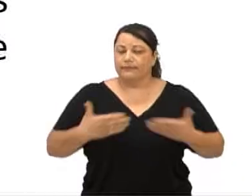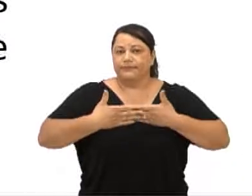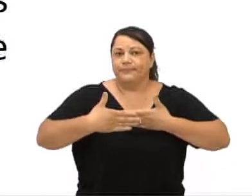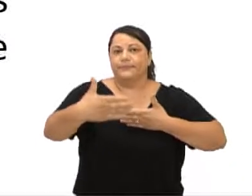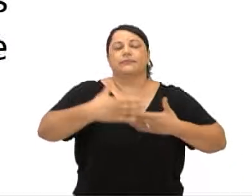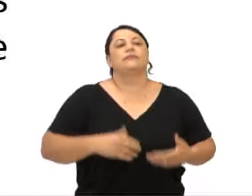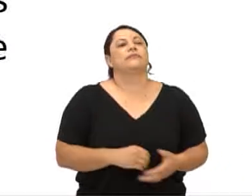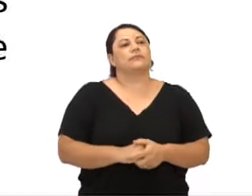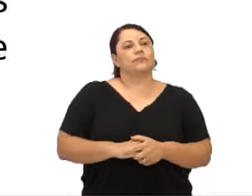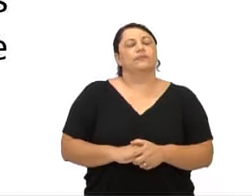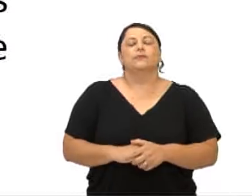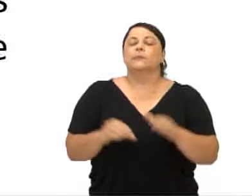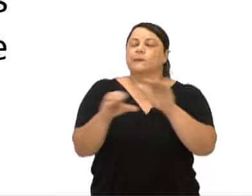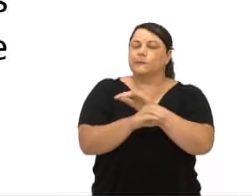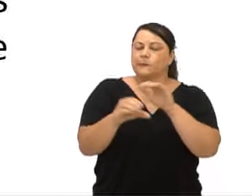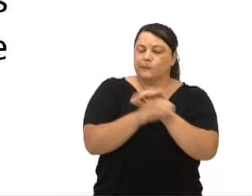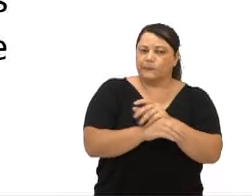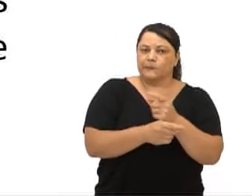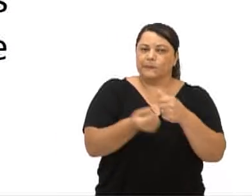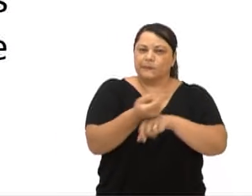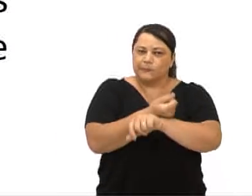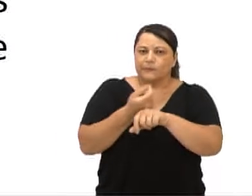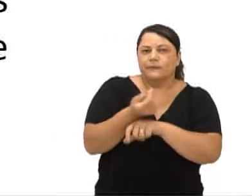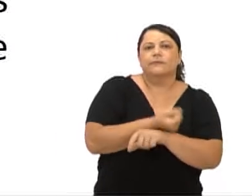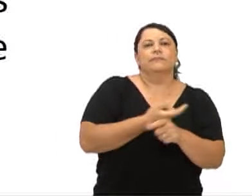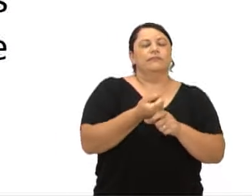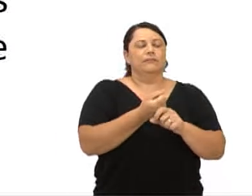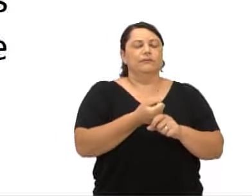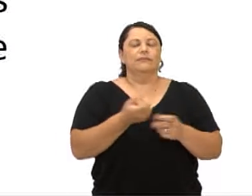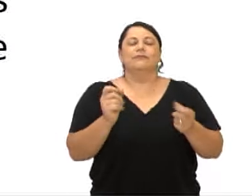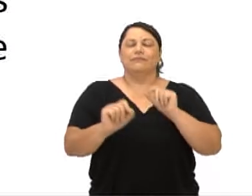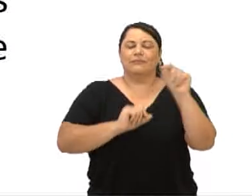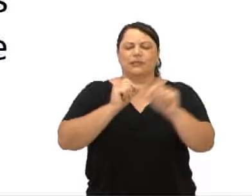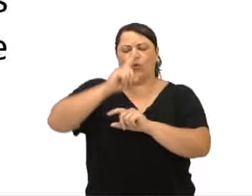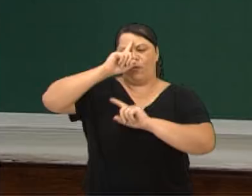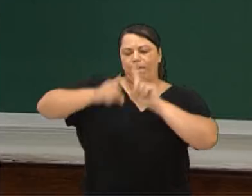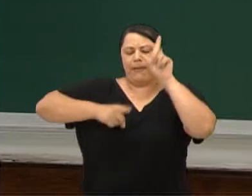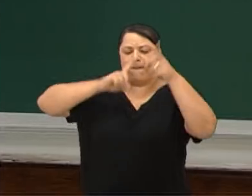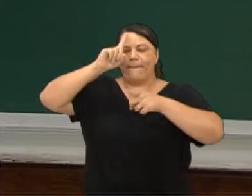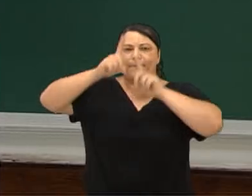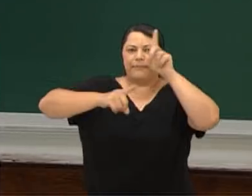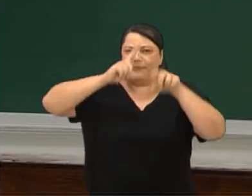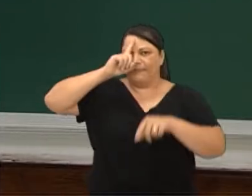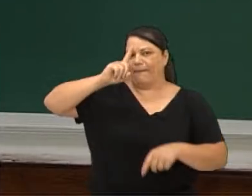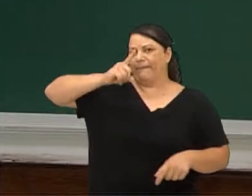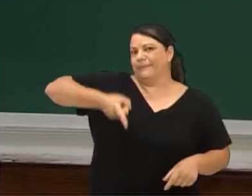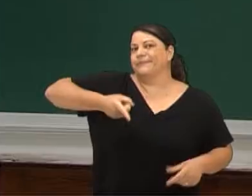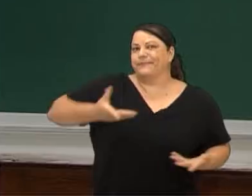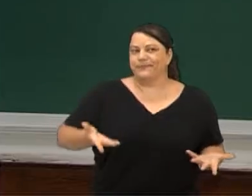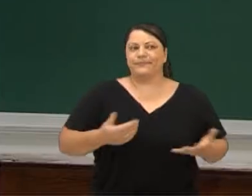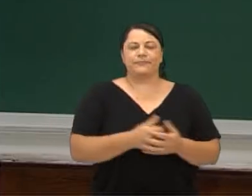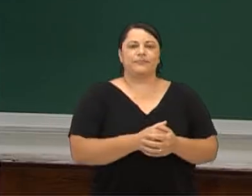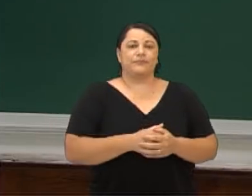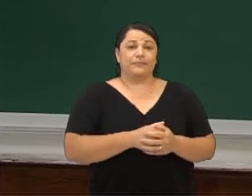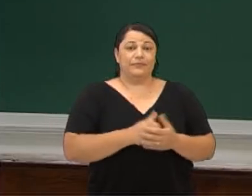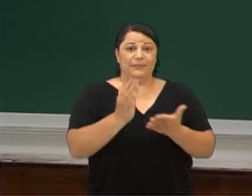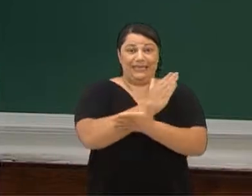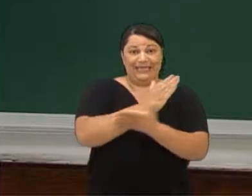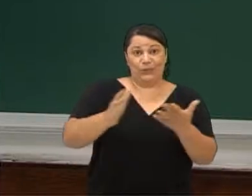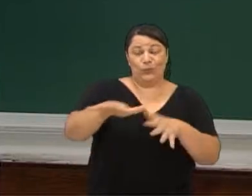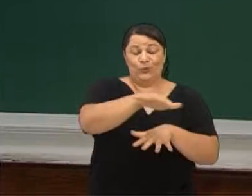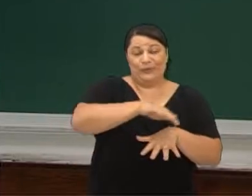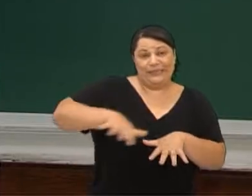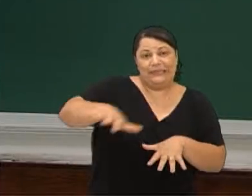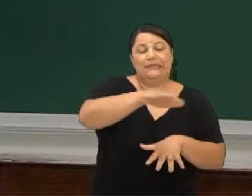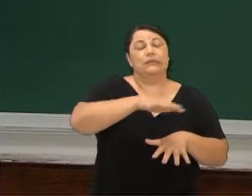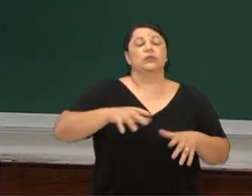Capitalismo monopolista e o imperialismo. Então, olha só, alguns setores industriais tiveram